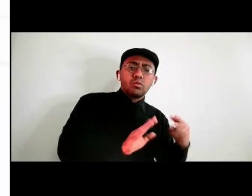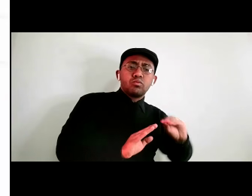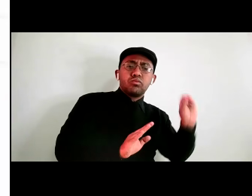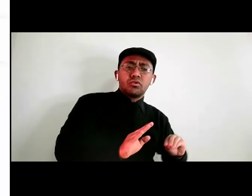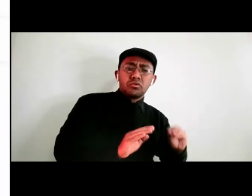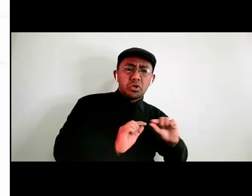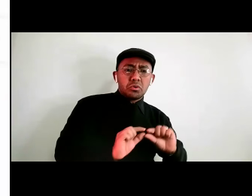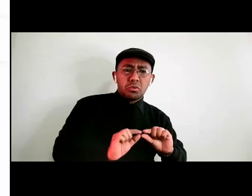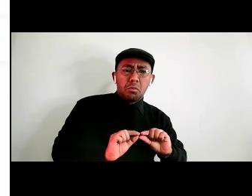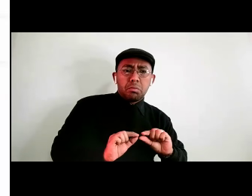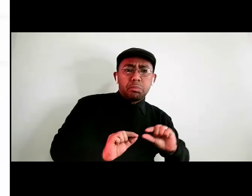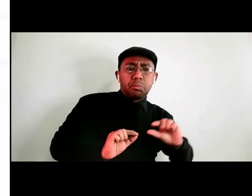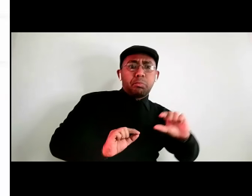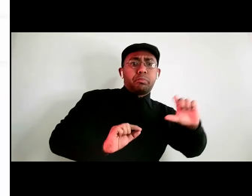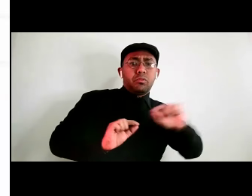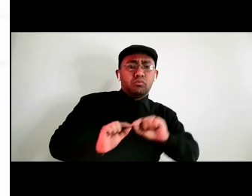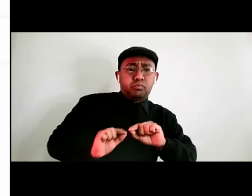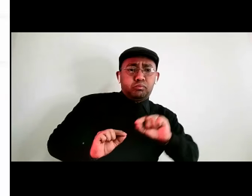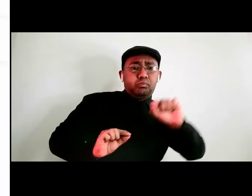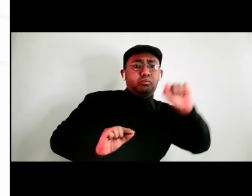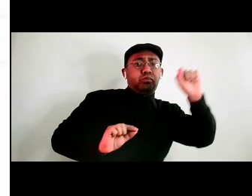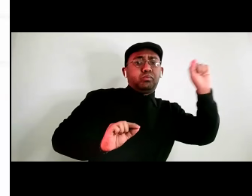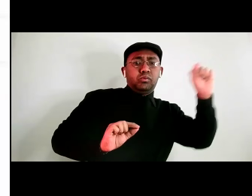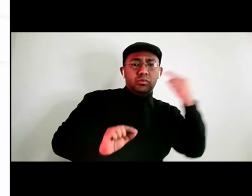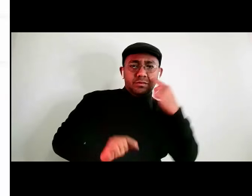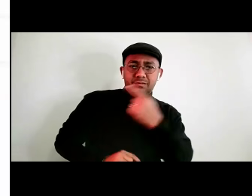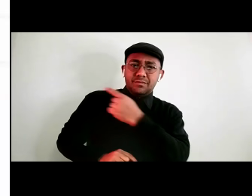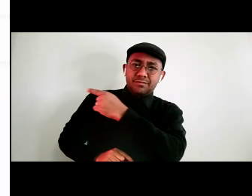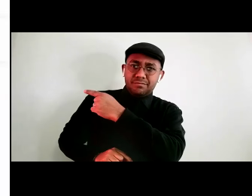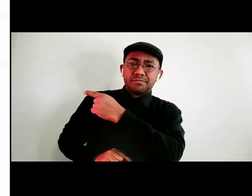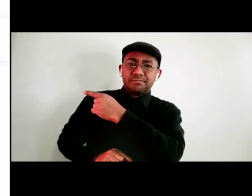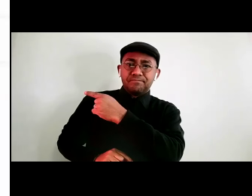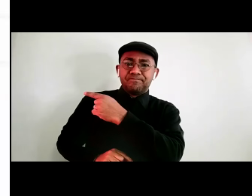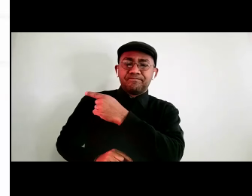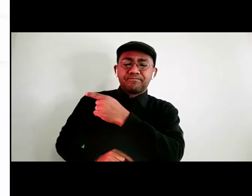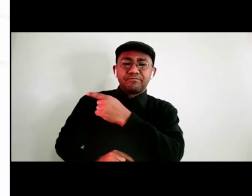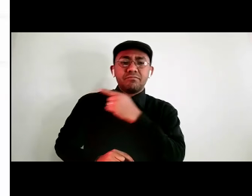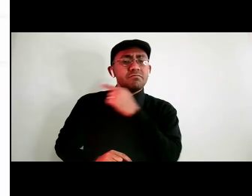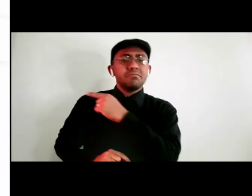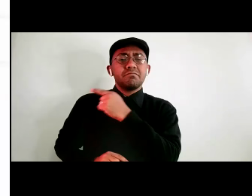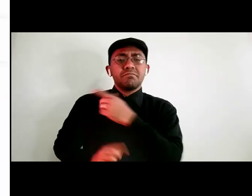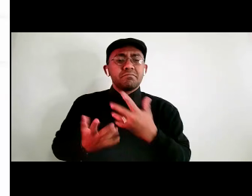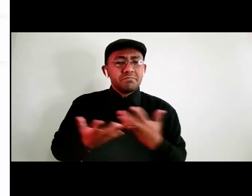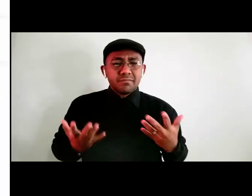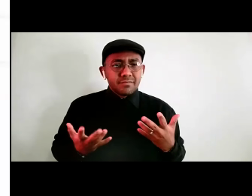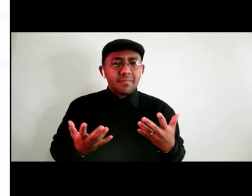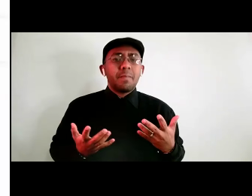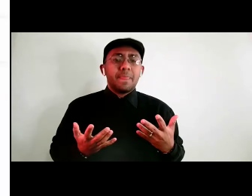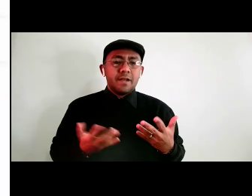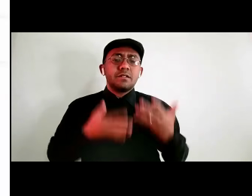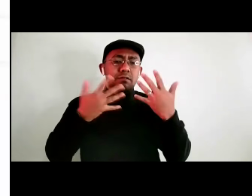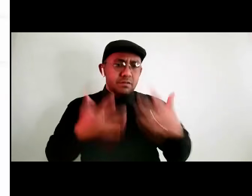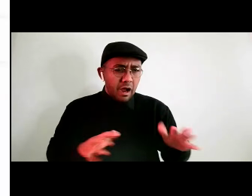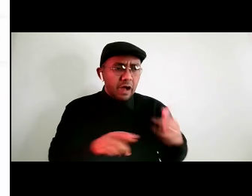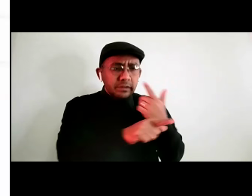isso daqui foi em um estudo com 209 casos. Numa estimação que foi feita através